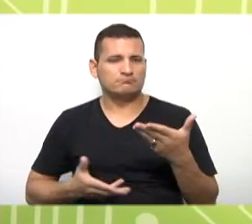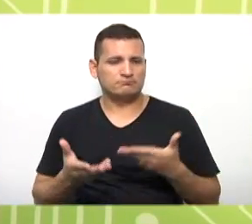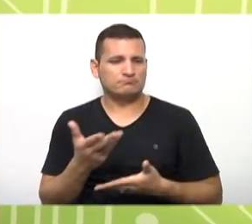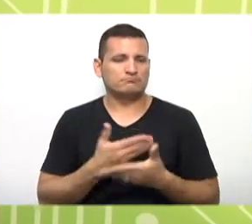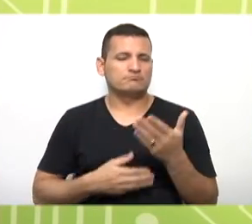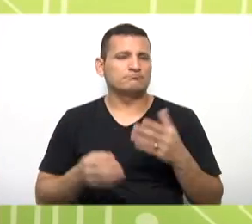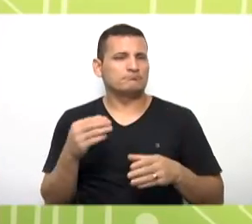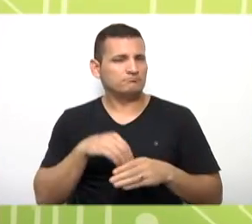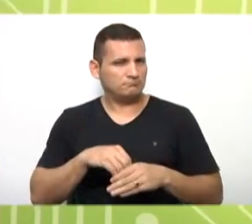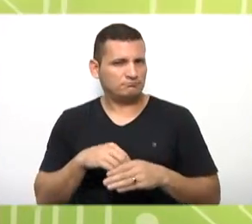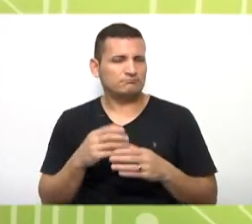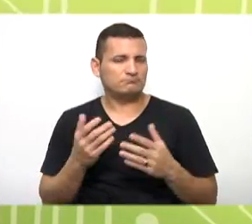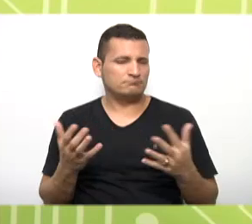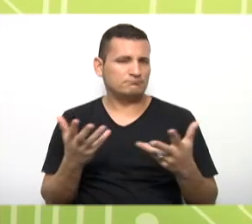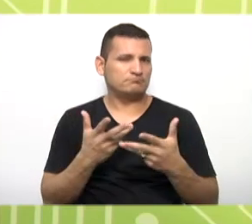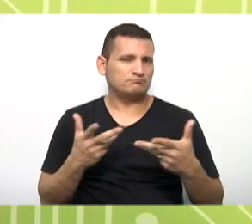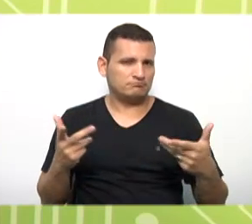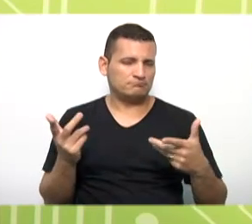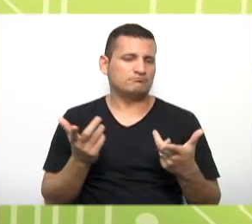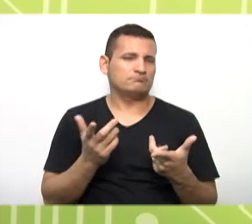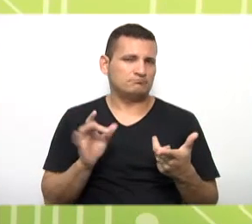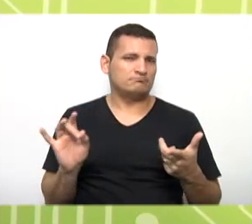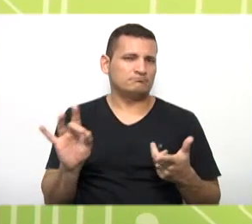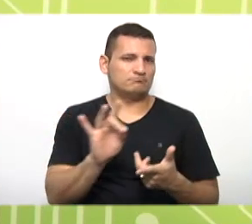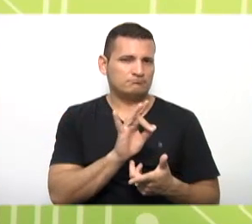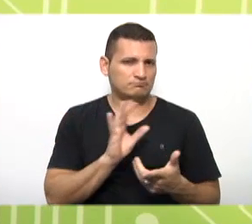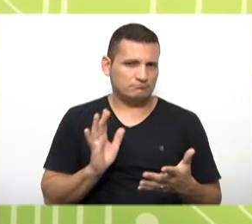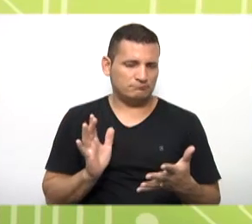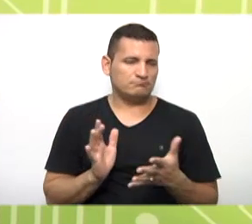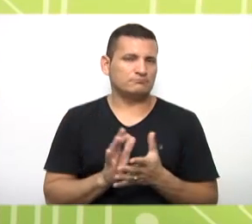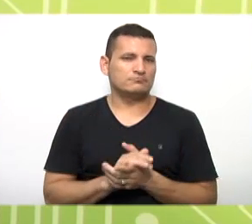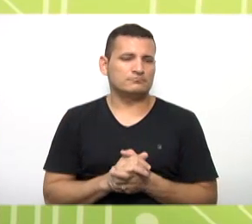das habilidades pessoais lá, as habilidades